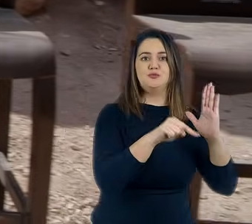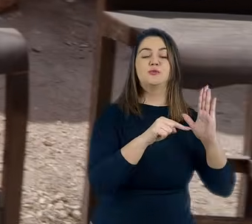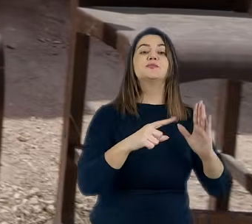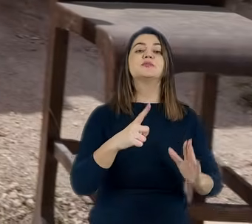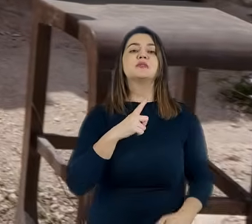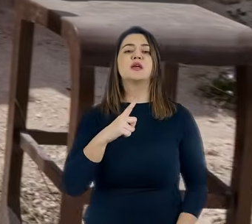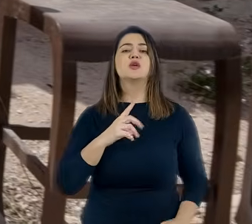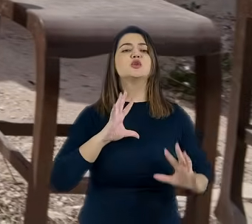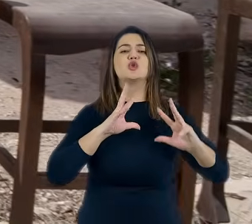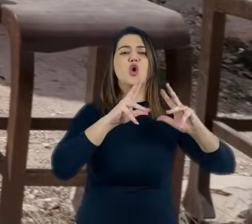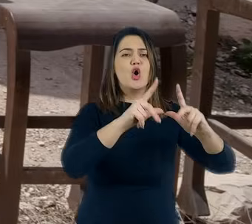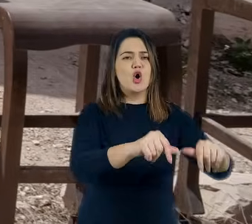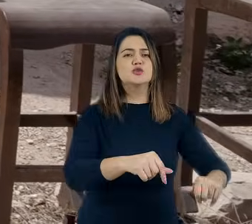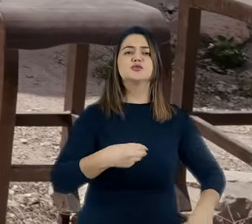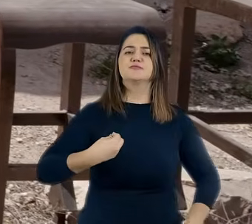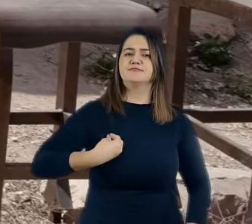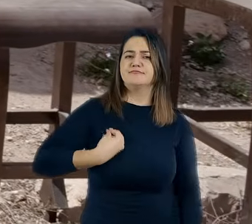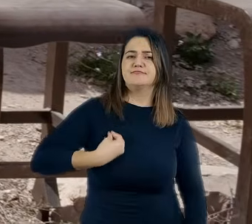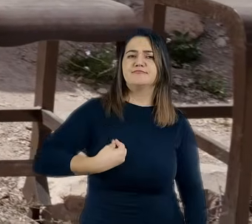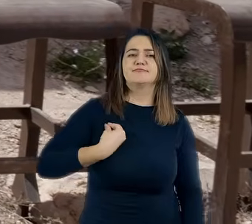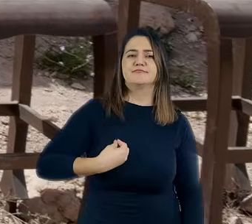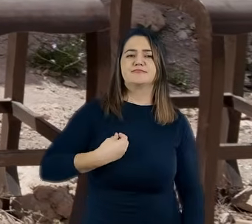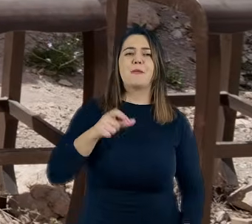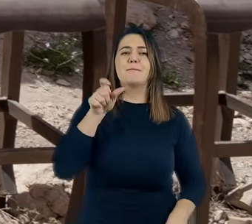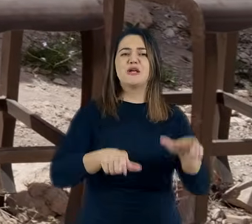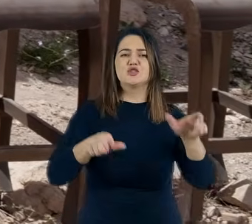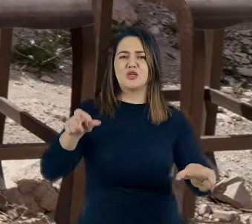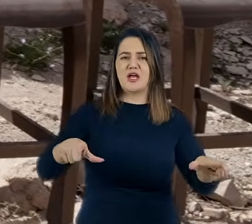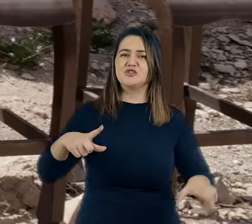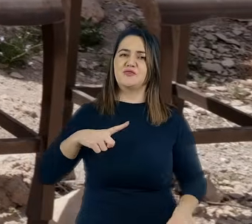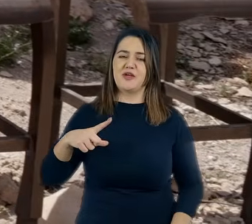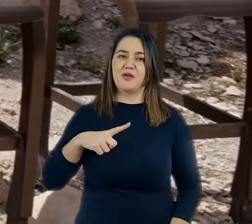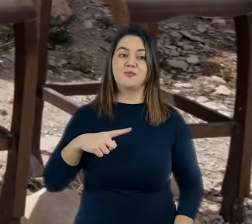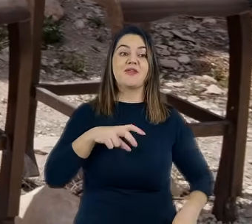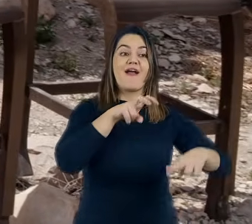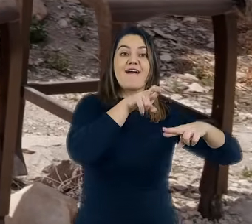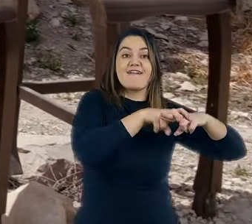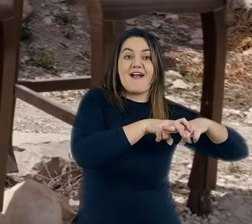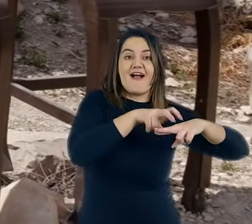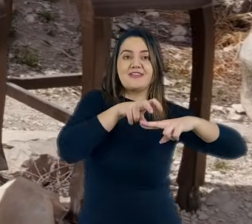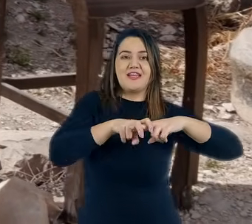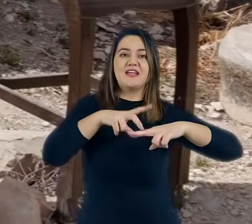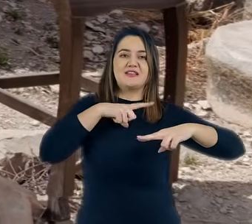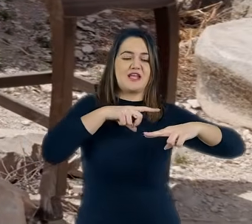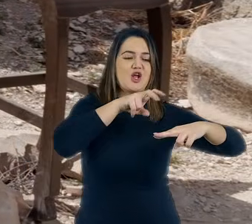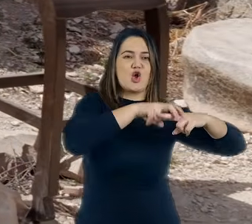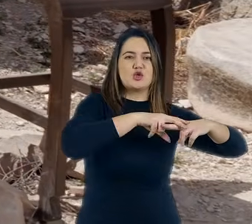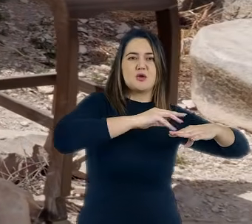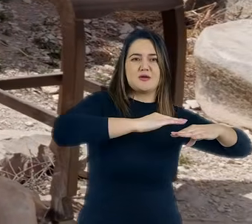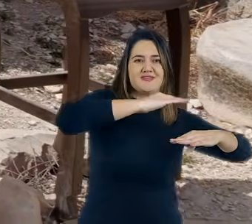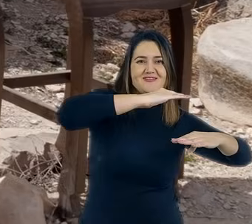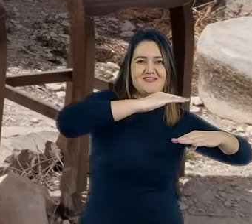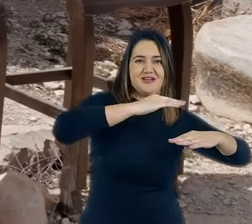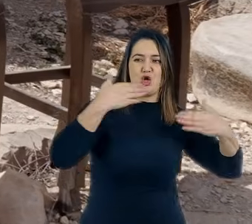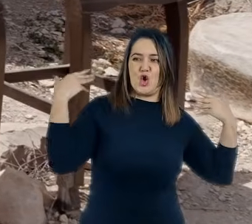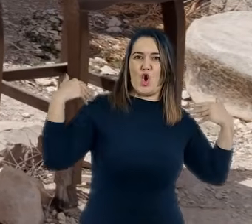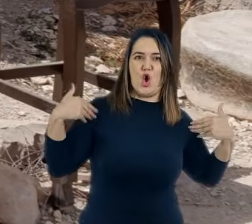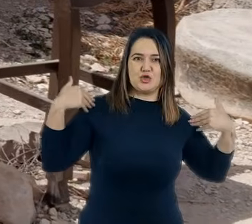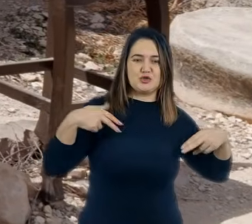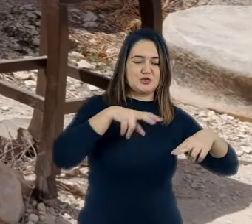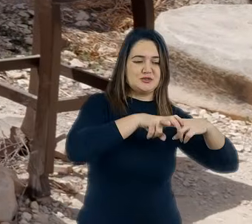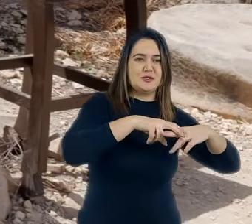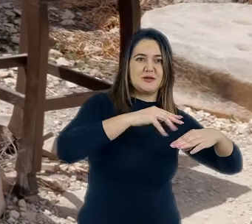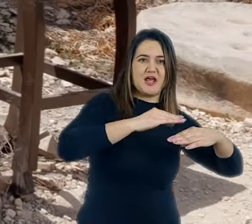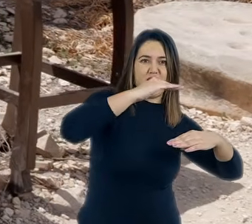eles, sem exceção, passaram por aqui, todos esses personagens da Bíblia. E as cadeiras estão com um encosto de tamanhos